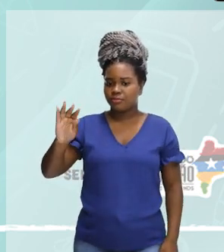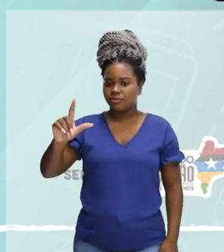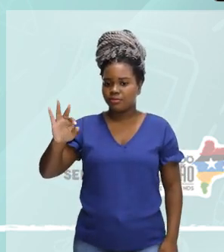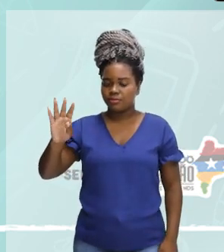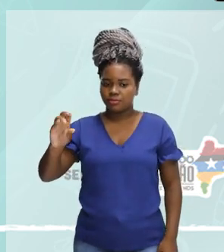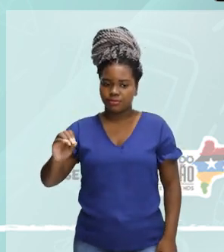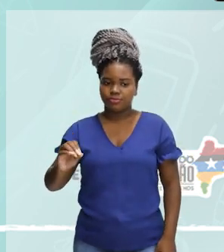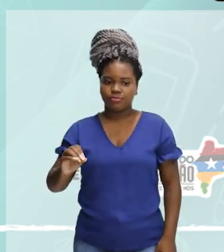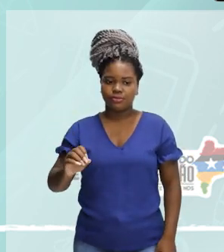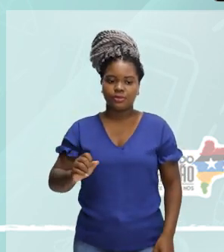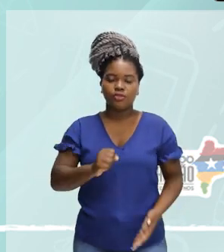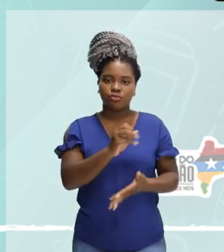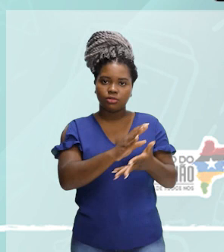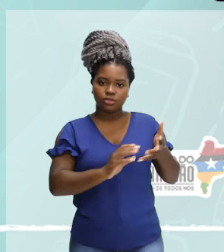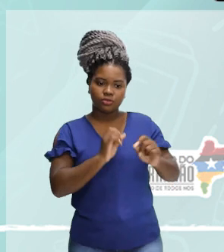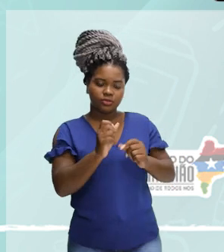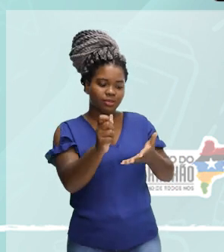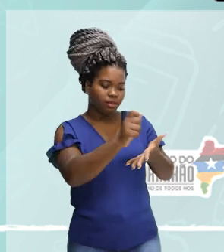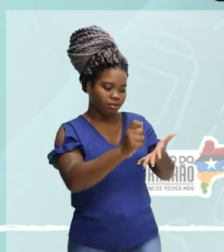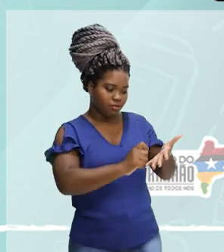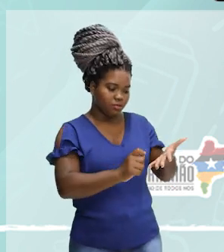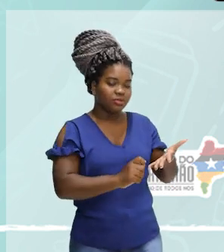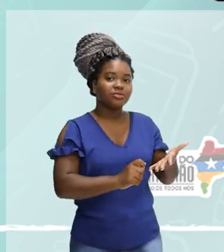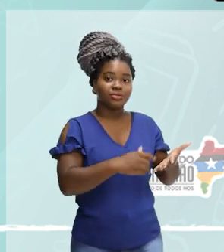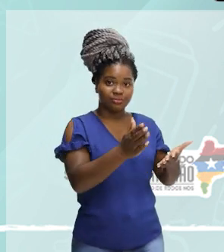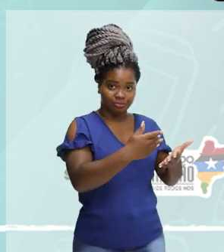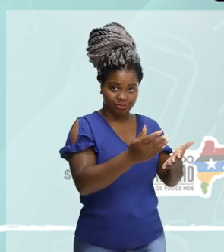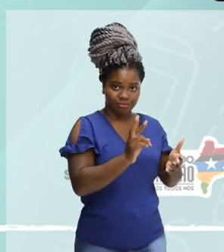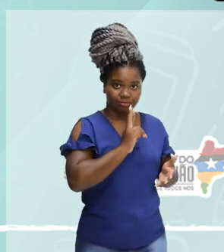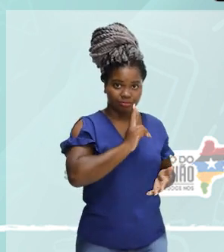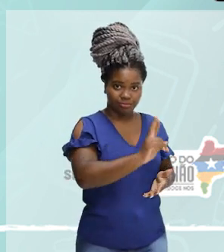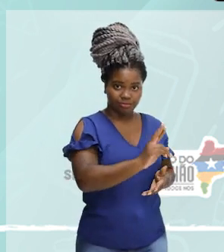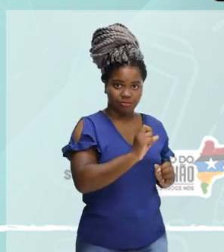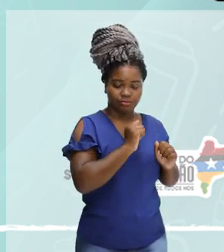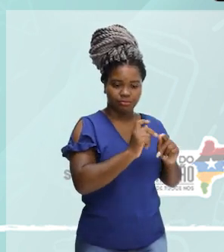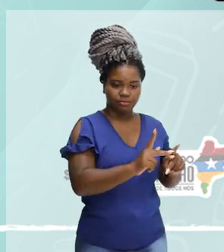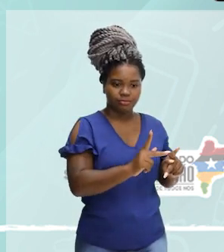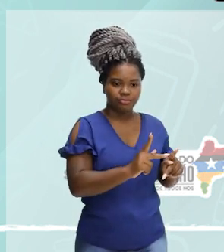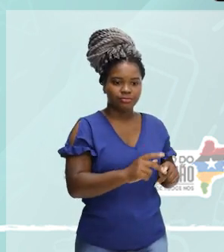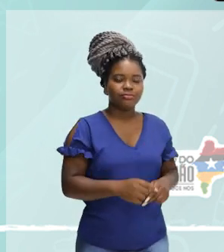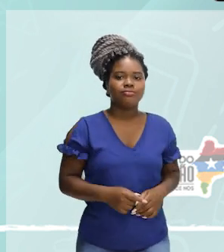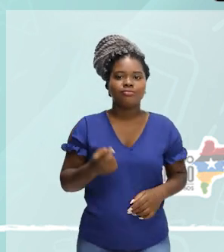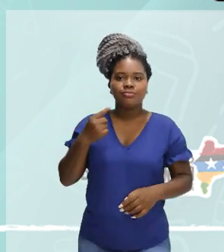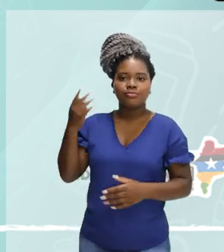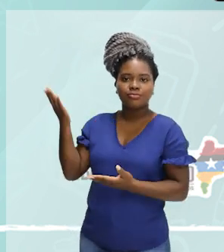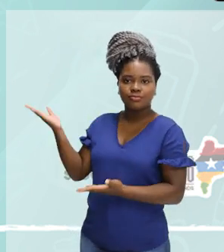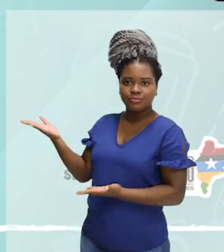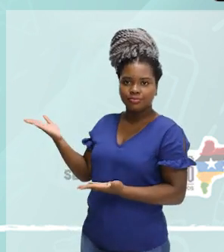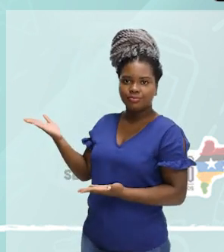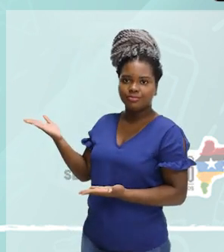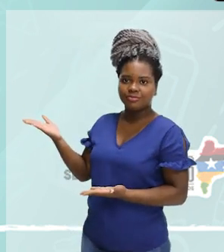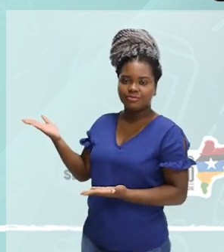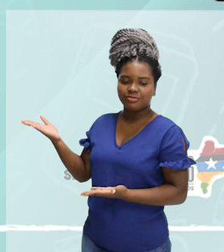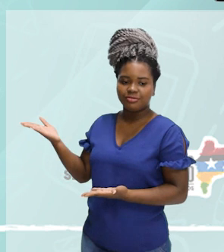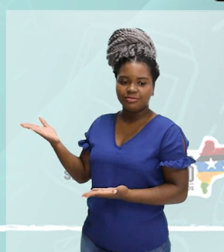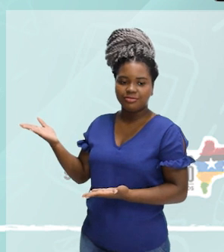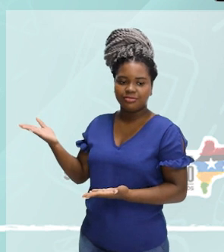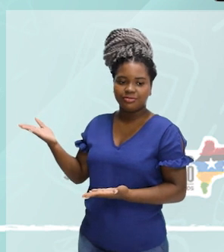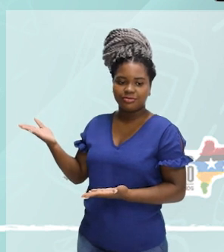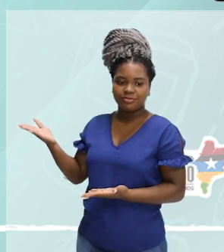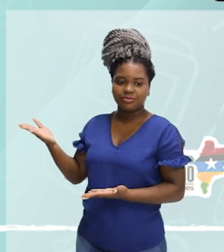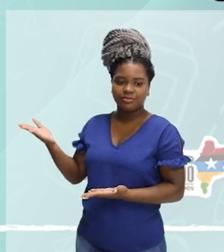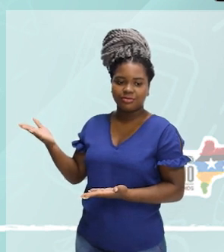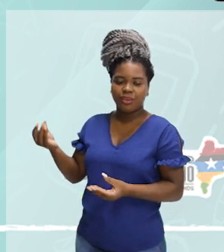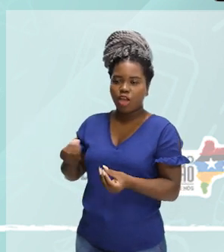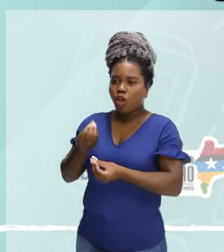que vocês vão escrever aí no caderno de vocês as respostas. José e Carlos são alto de la classe. Então, como é que eu